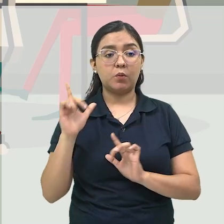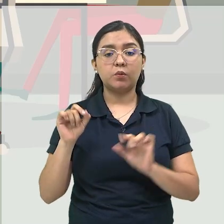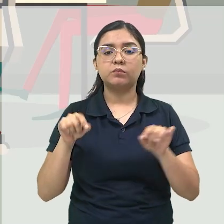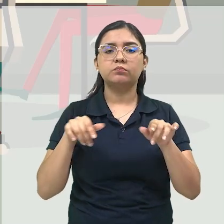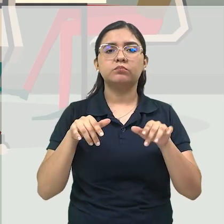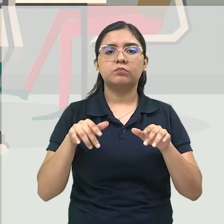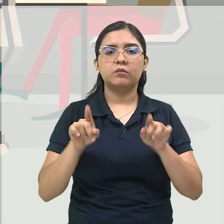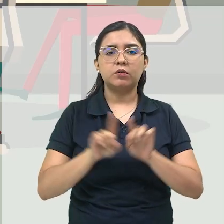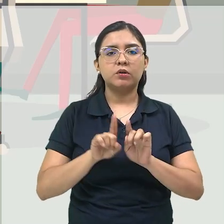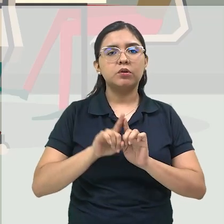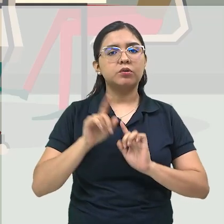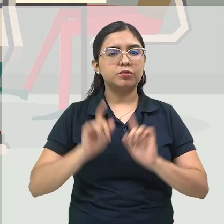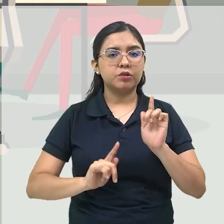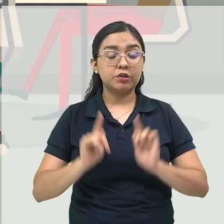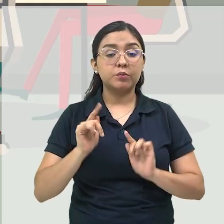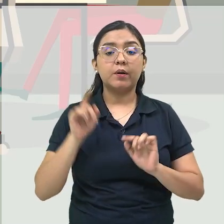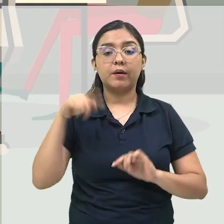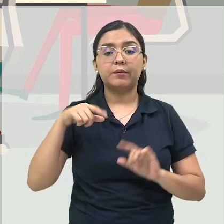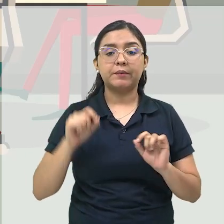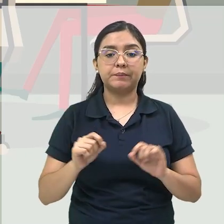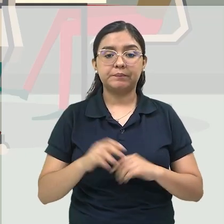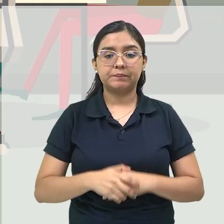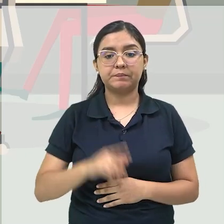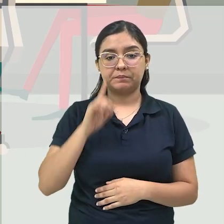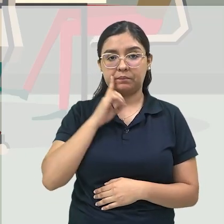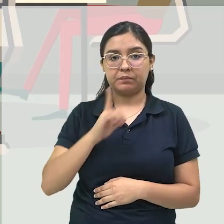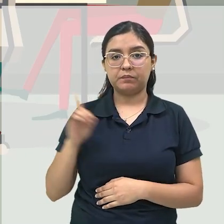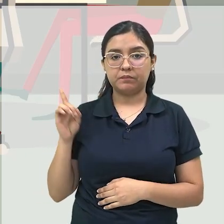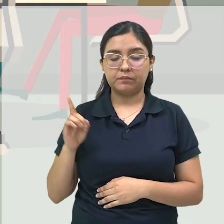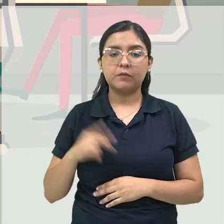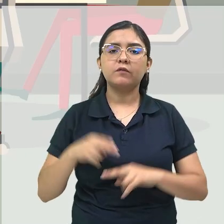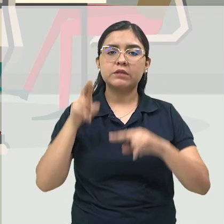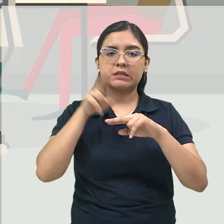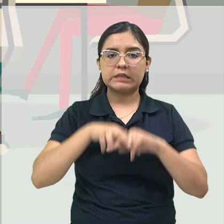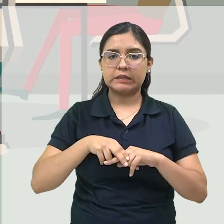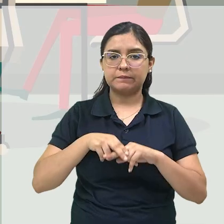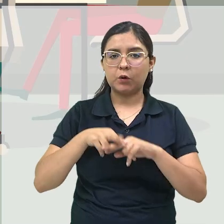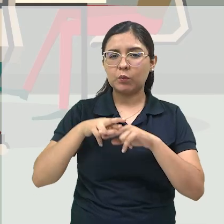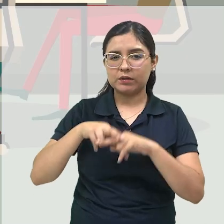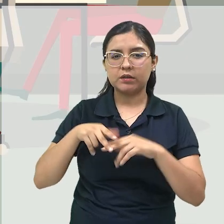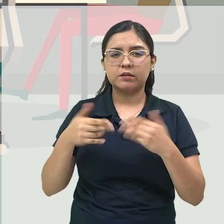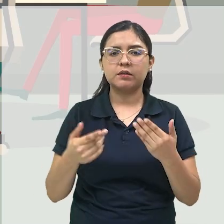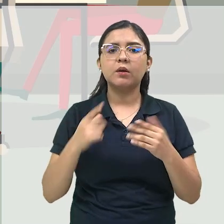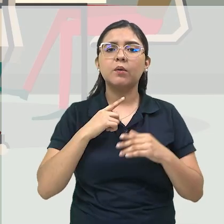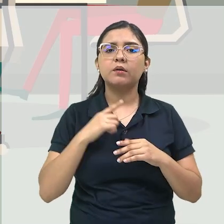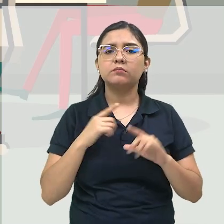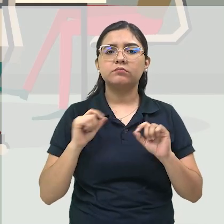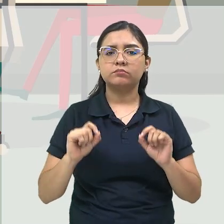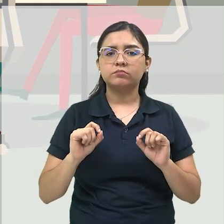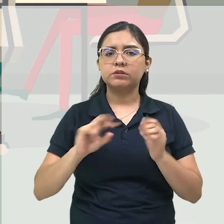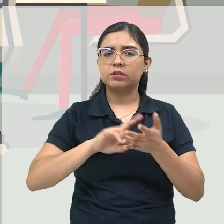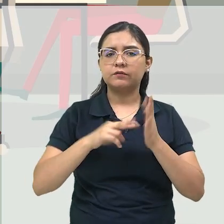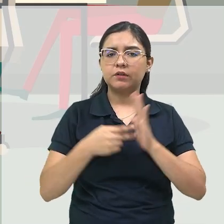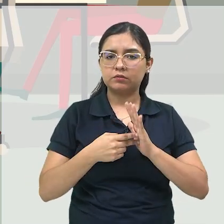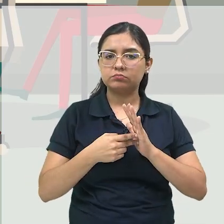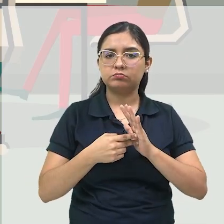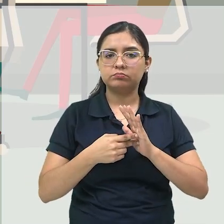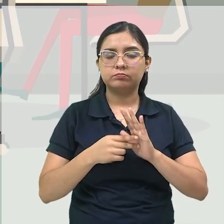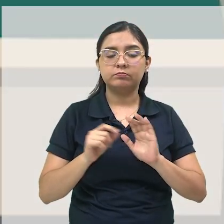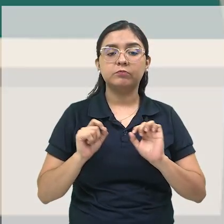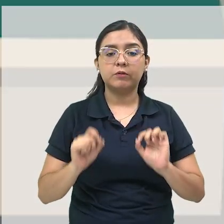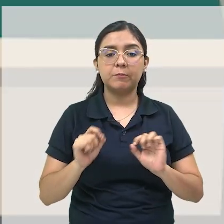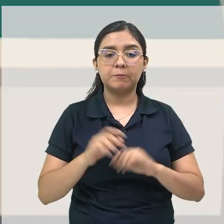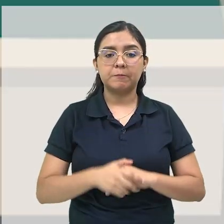movimentação corporal que traz uma mensagem é as pernas cruzadas. A posição das pernas também diz muito sobre